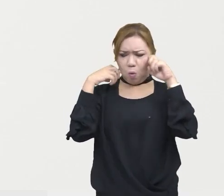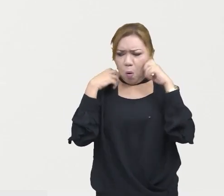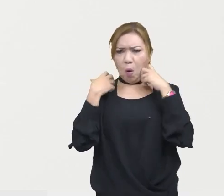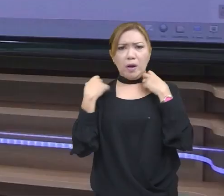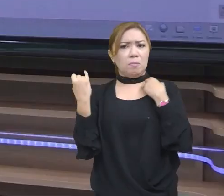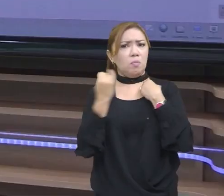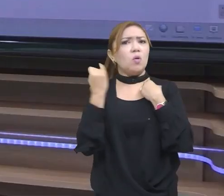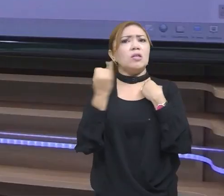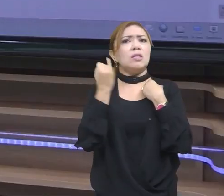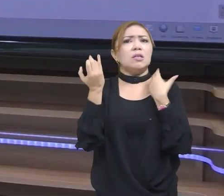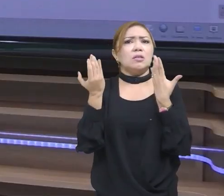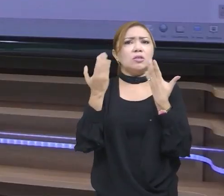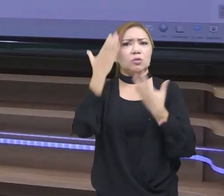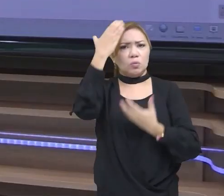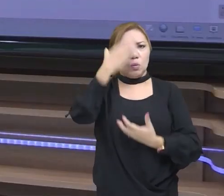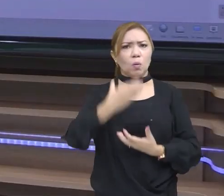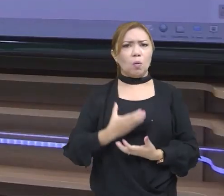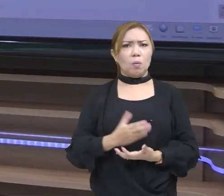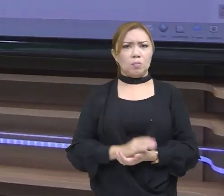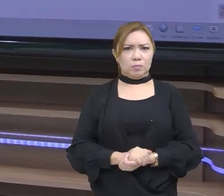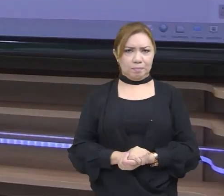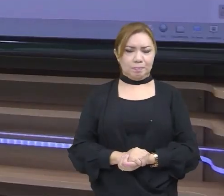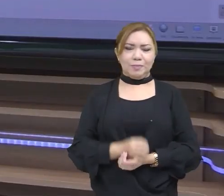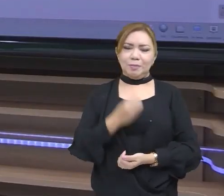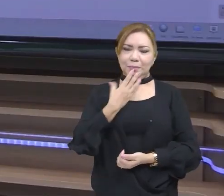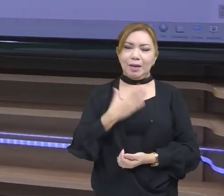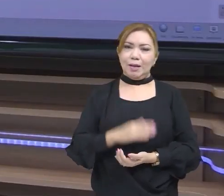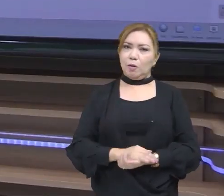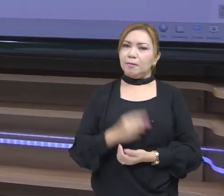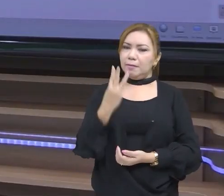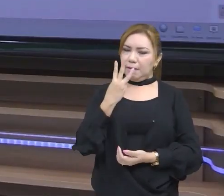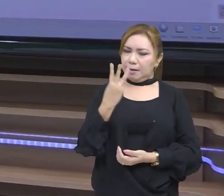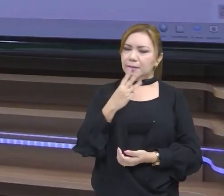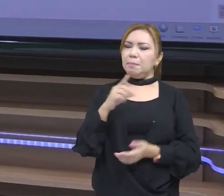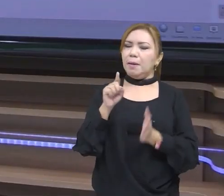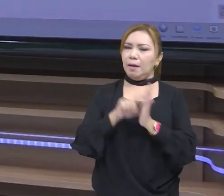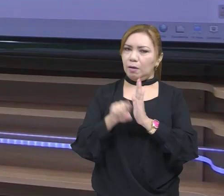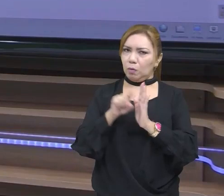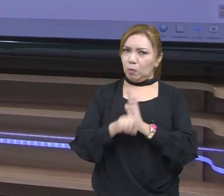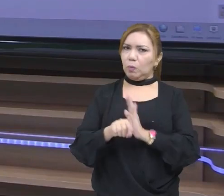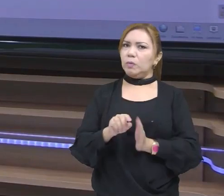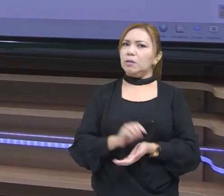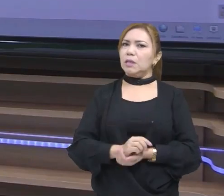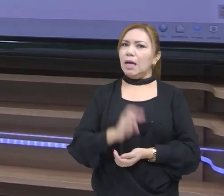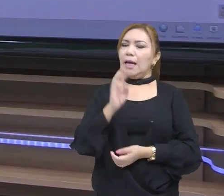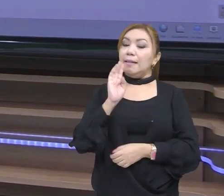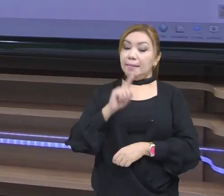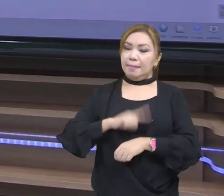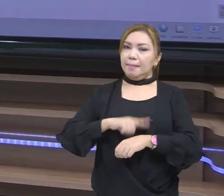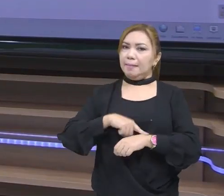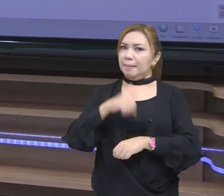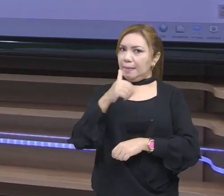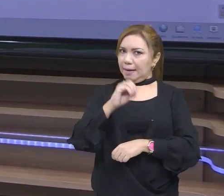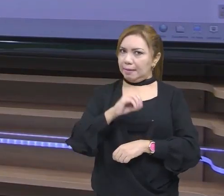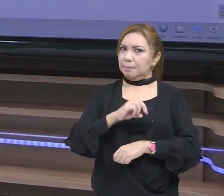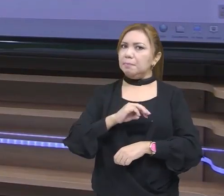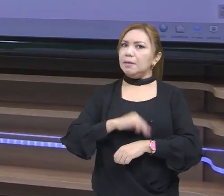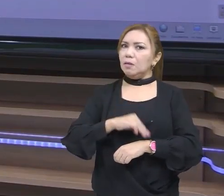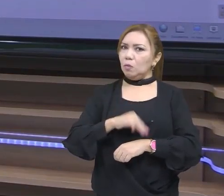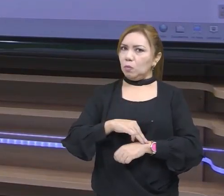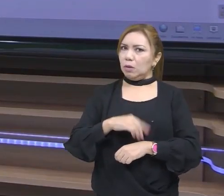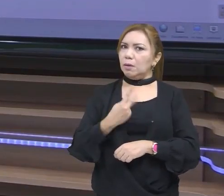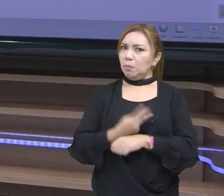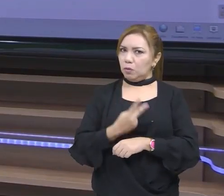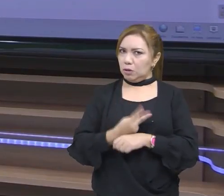corpo? Muito bem. Agora vocês têm três questões para resolver. Vocês terão 10 minutos. Eu espero vocês para nós resolvermos juntos